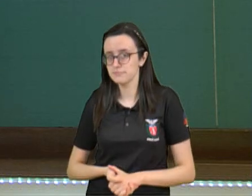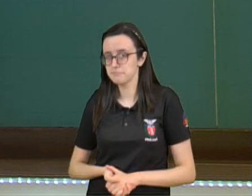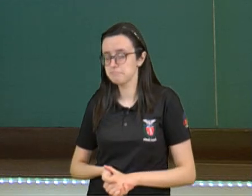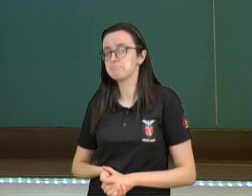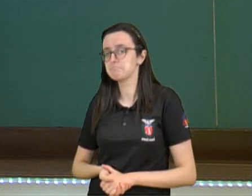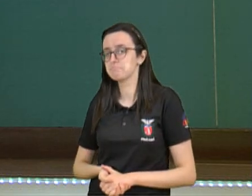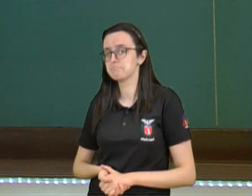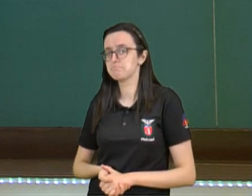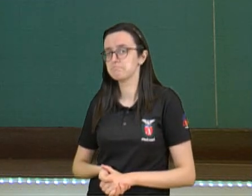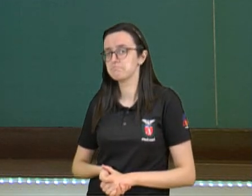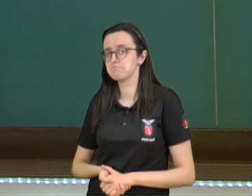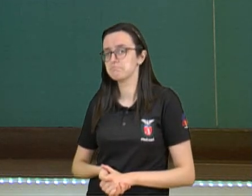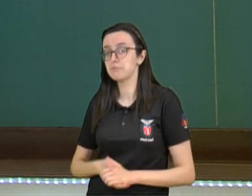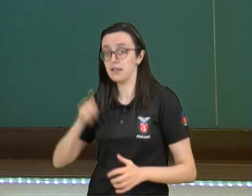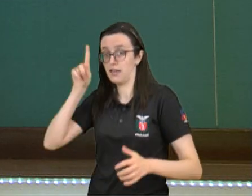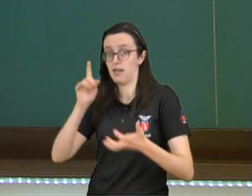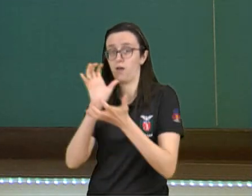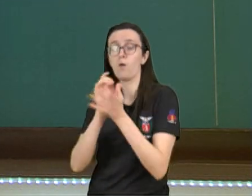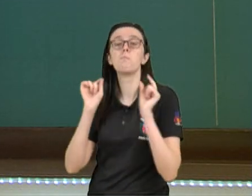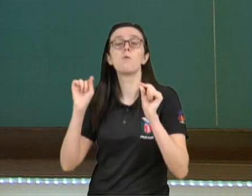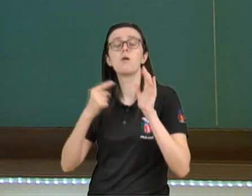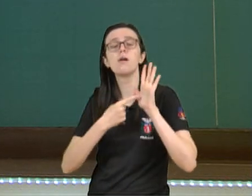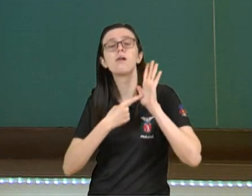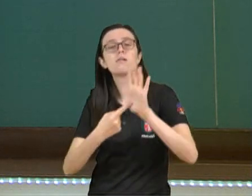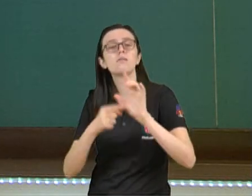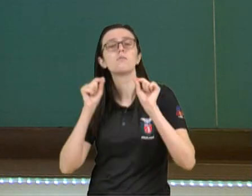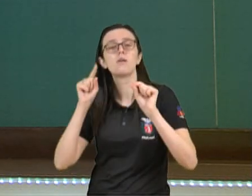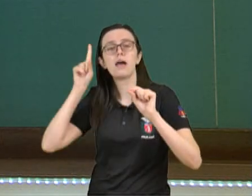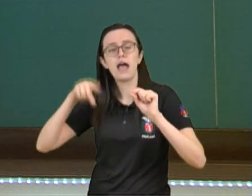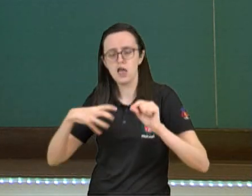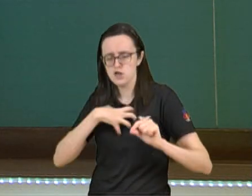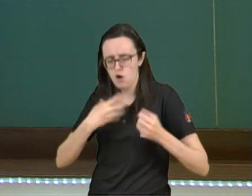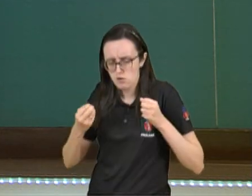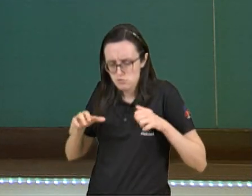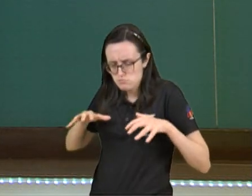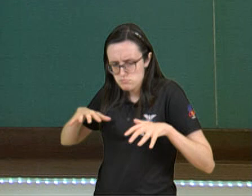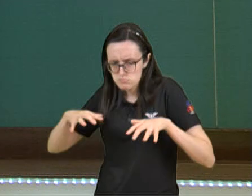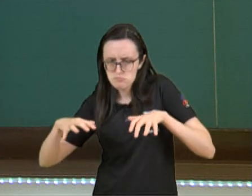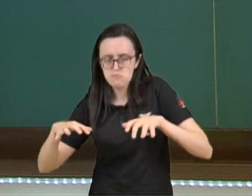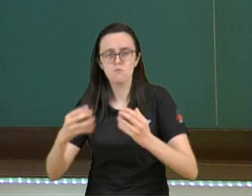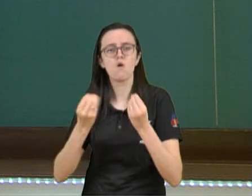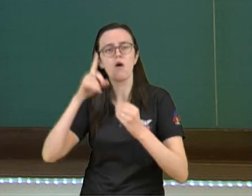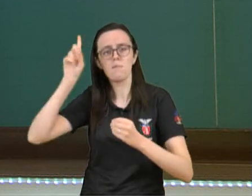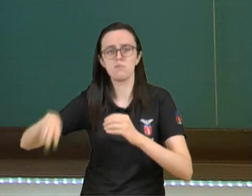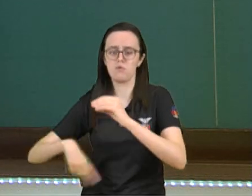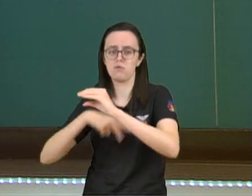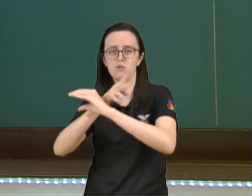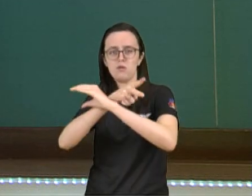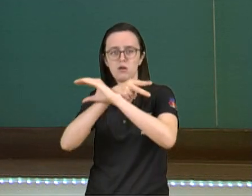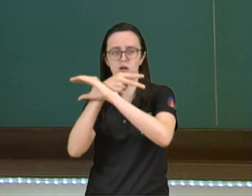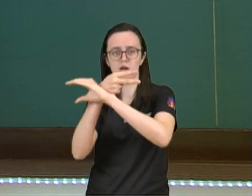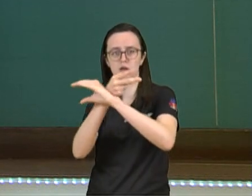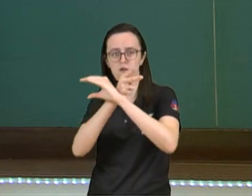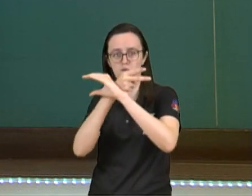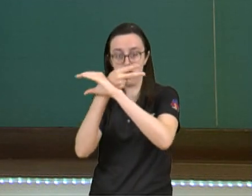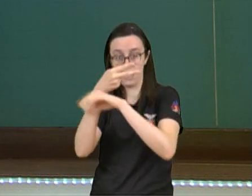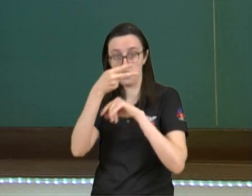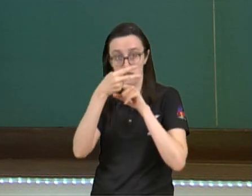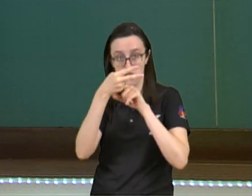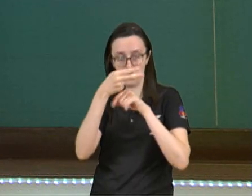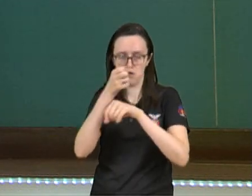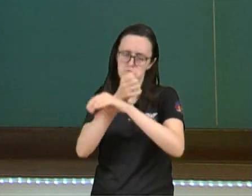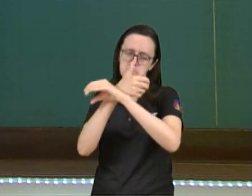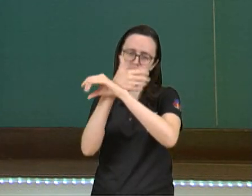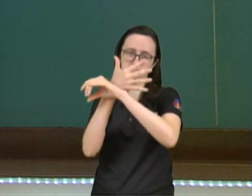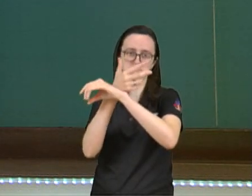ou mastigóforos, que apresentam como estrutura locomotora o flagelo. O flagelo ele já é